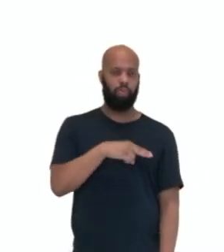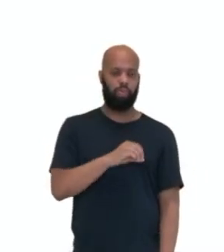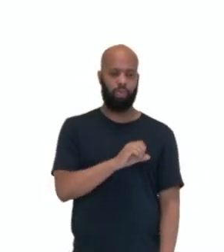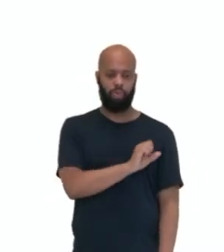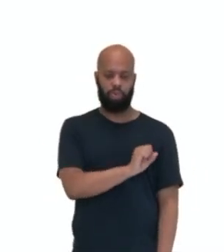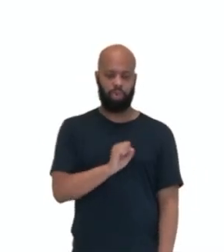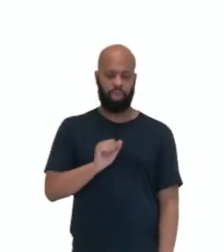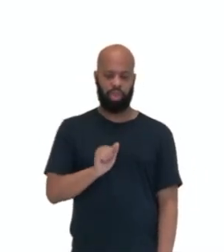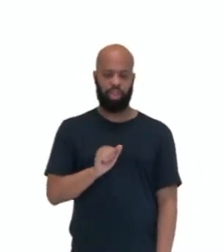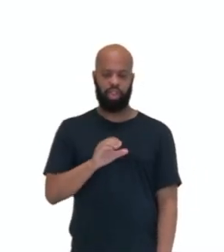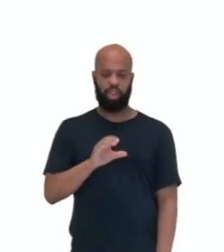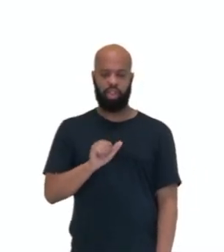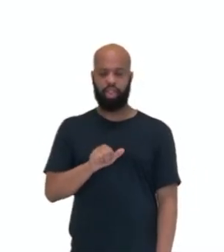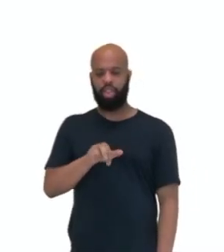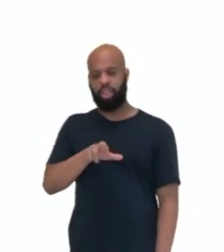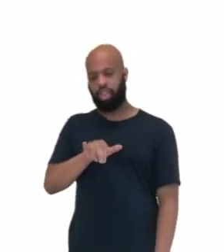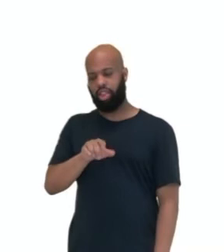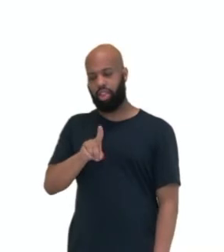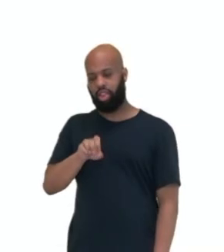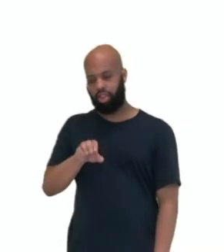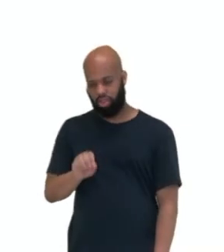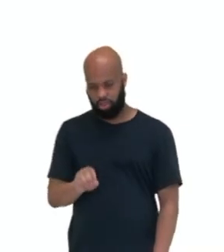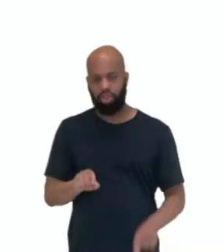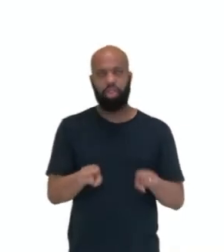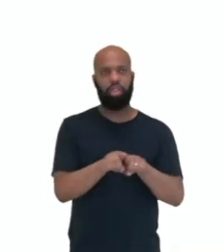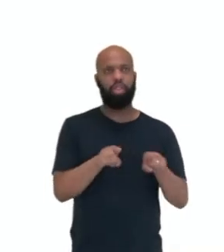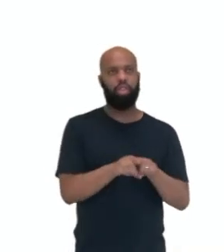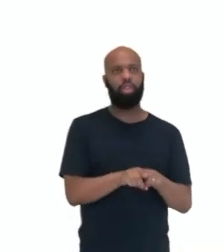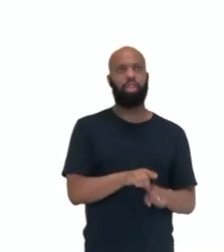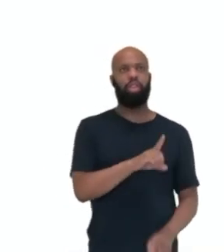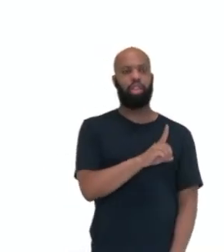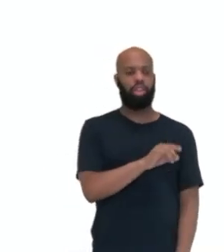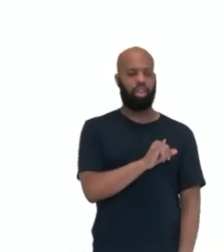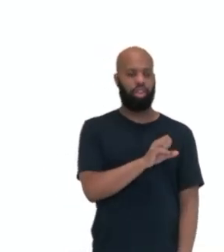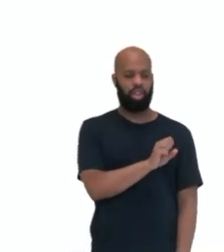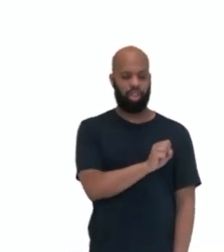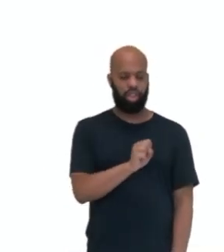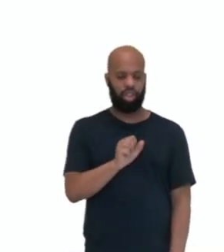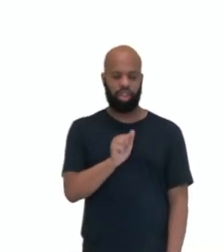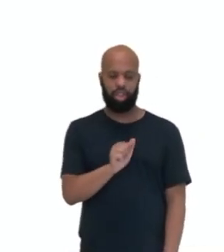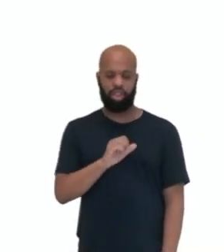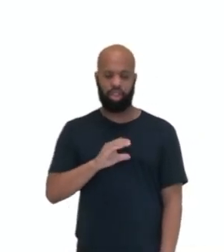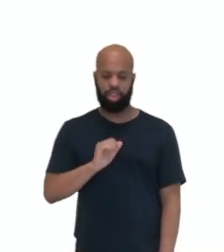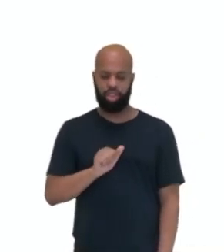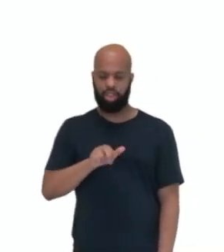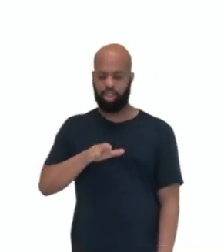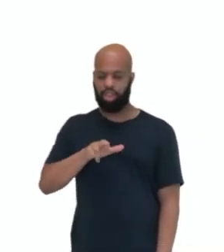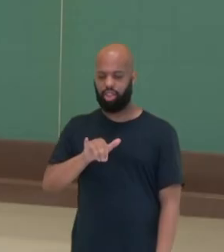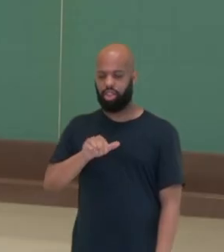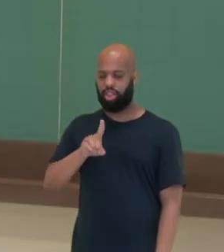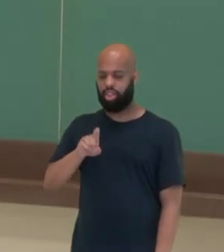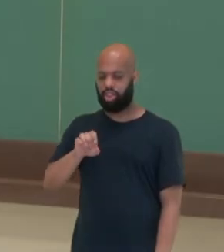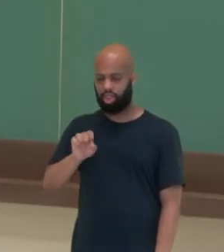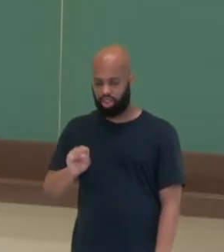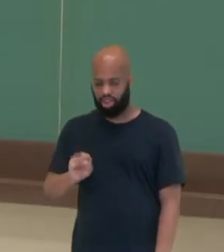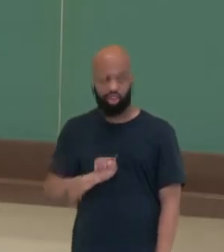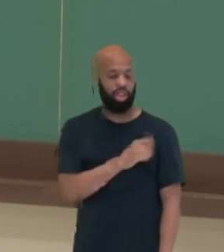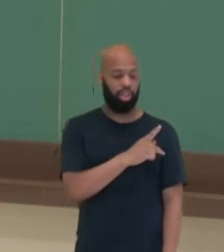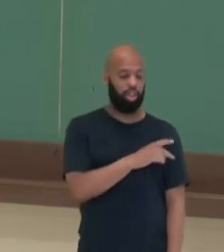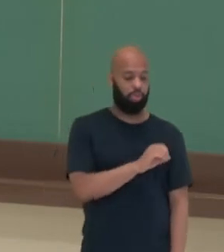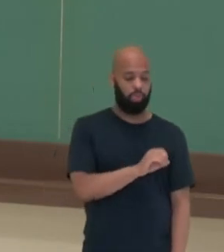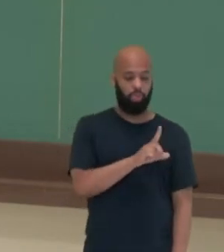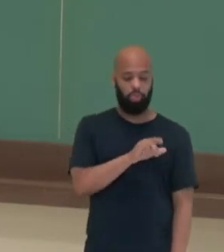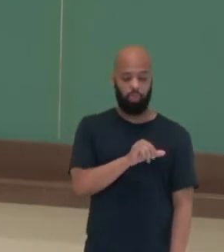monossacarídeos, disacarídeos e polissacarídeos. Monossacarídeos, ou açúcares simples, apresentam